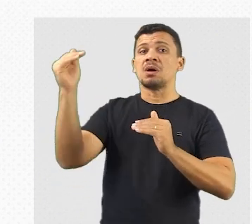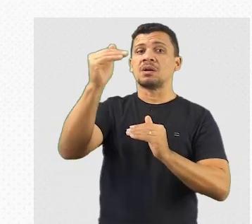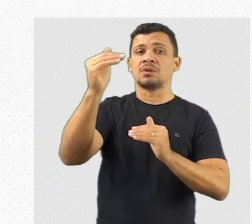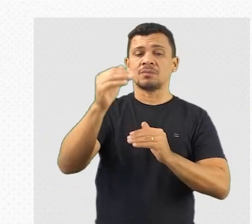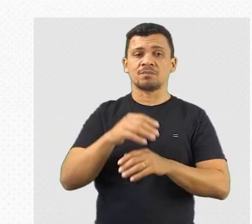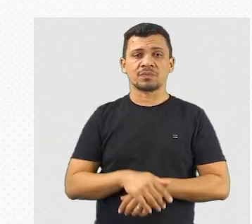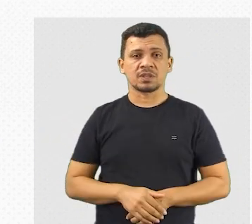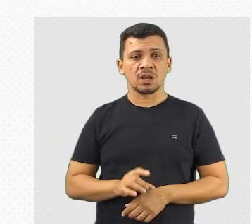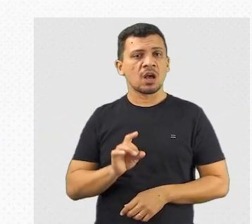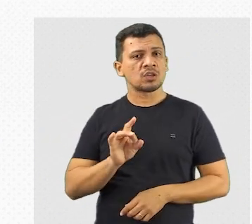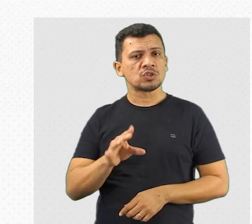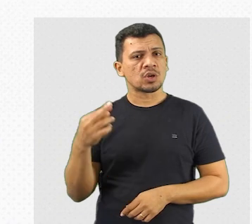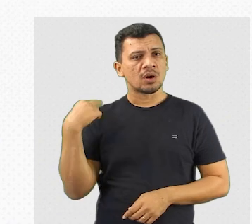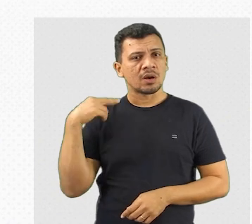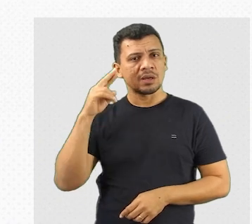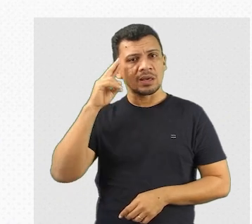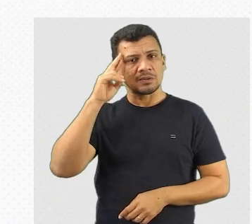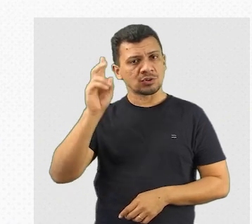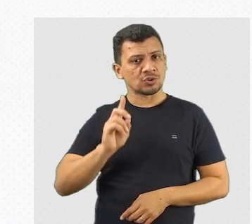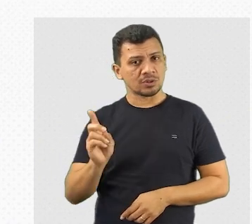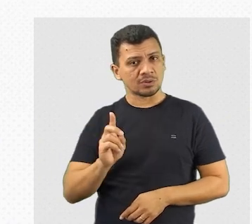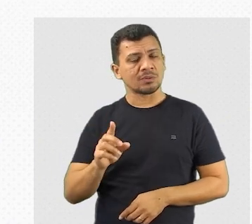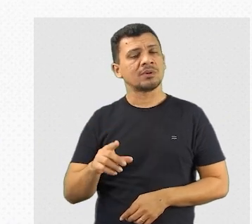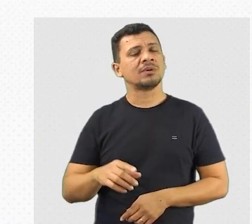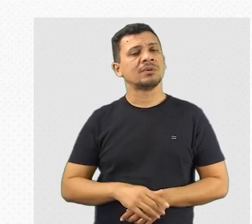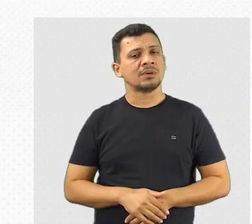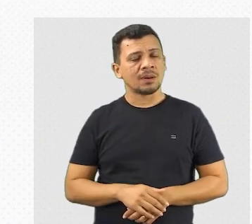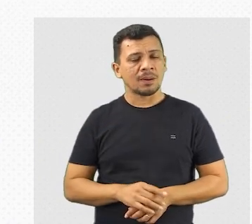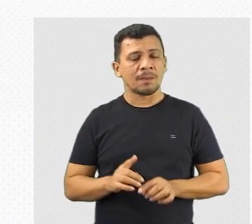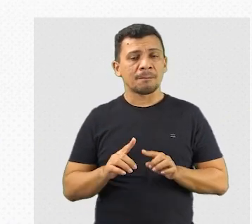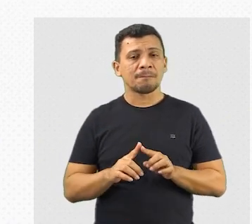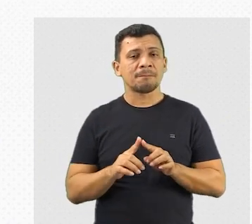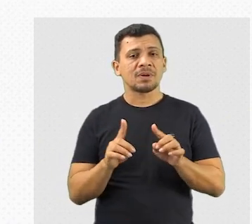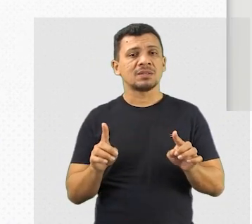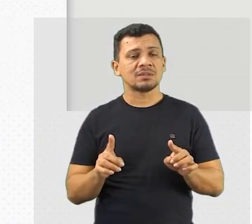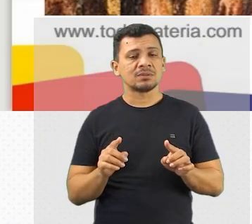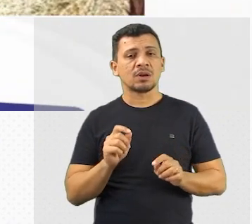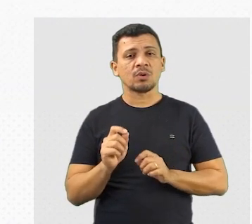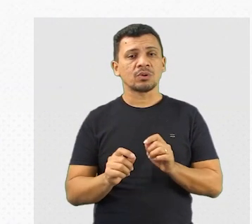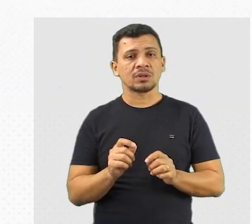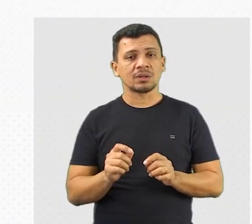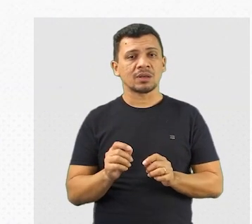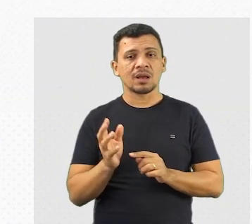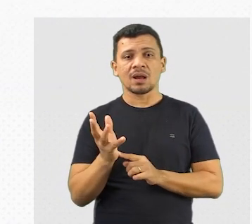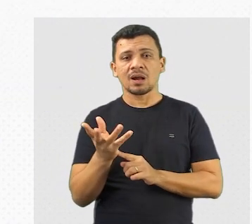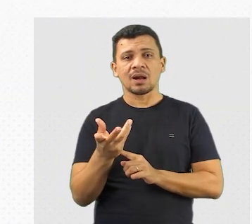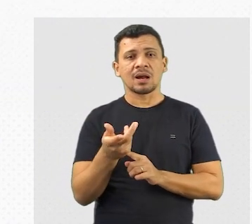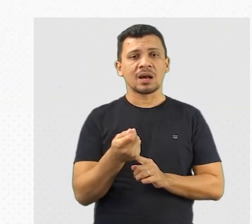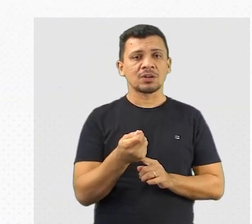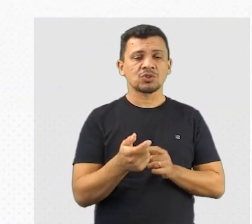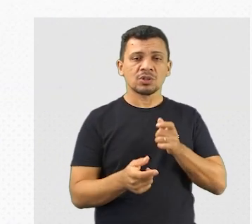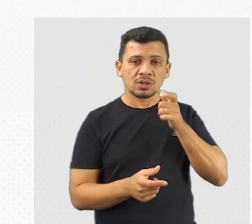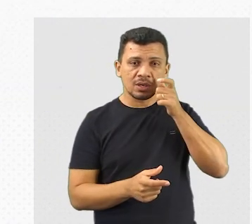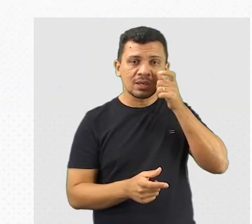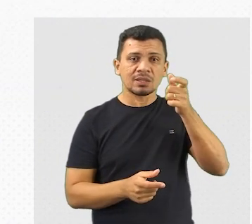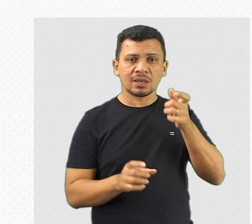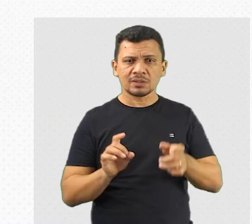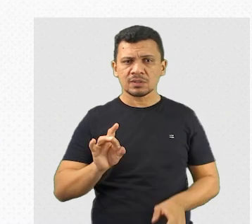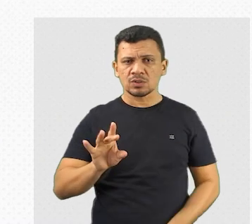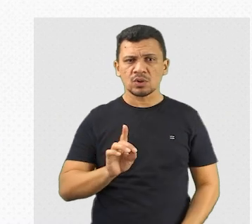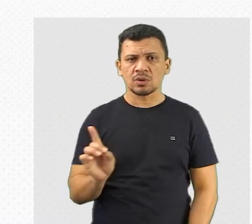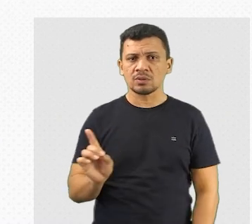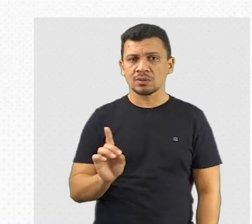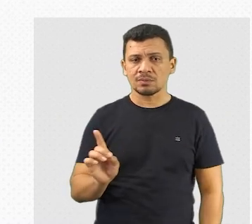voltada somente à religião, mas a religião estava presente, né? E ela não é a arte de um interesse só, como é o caso dos gregos.